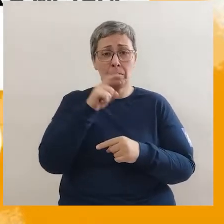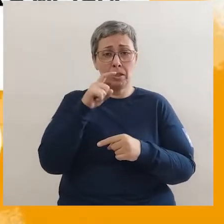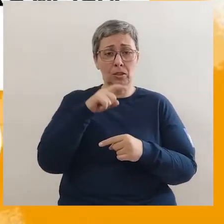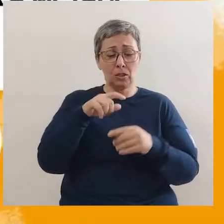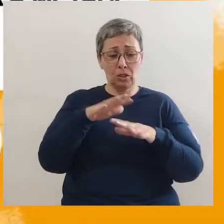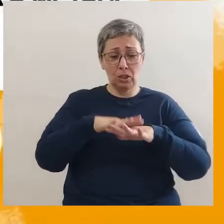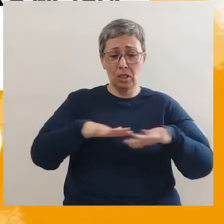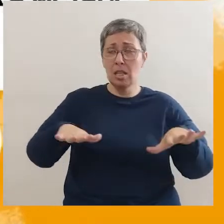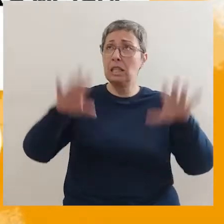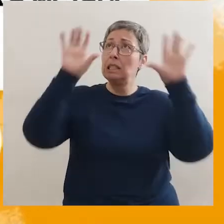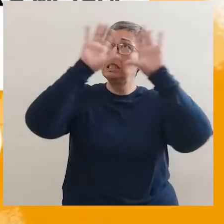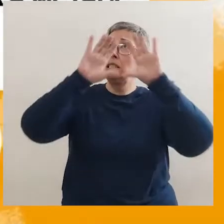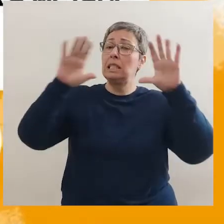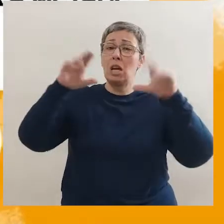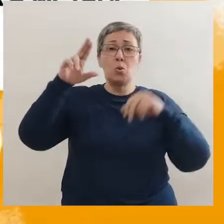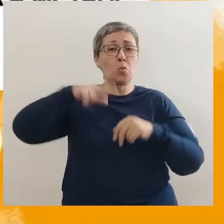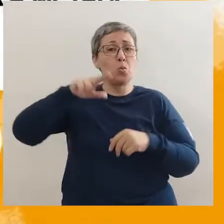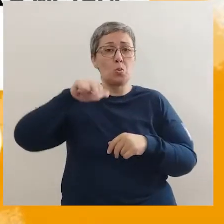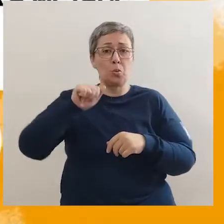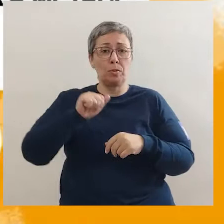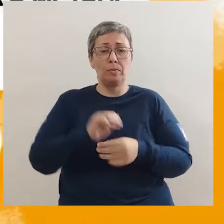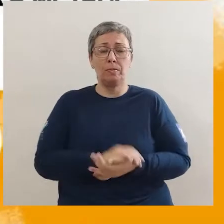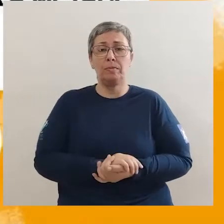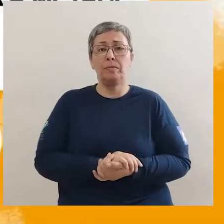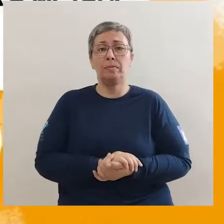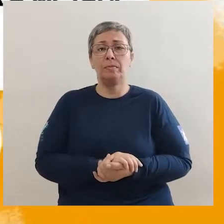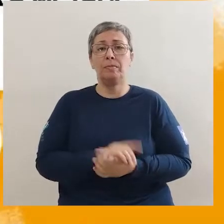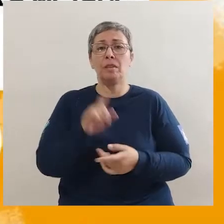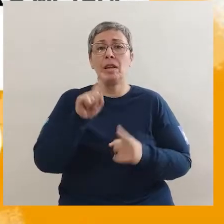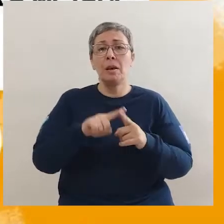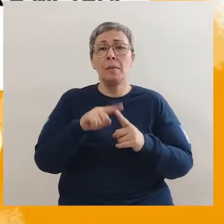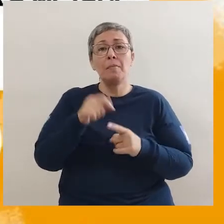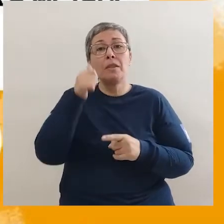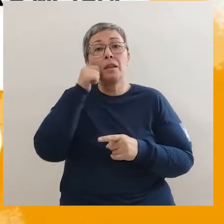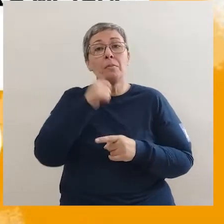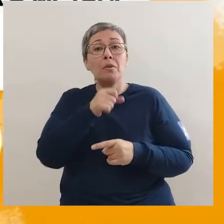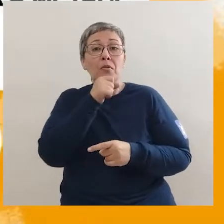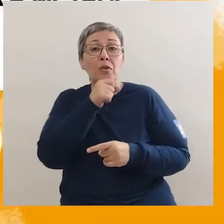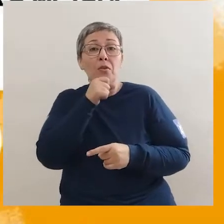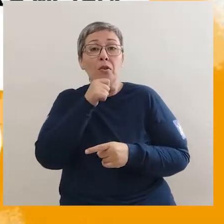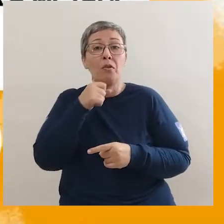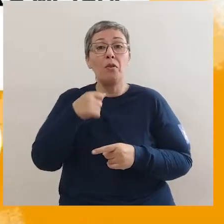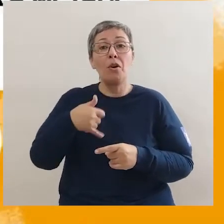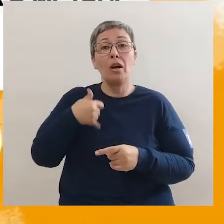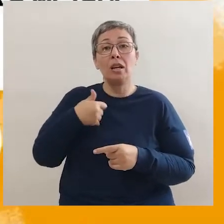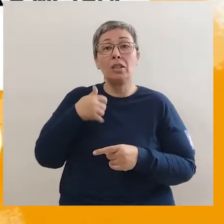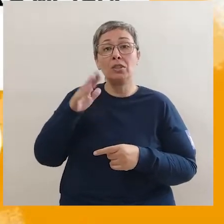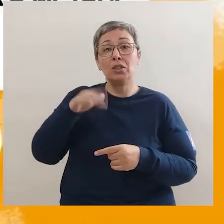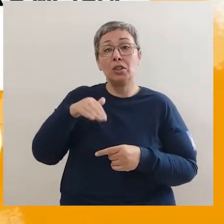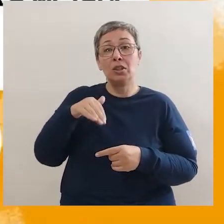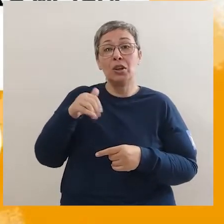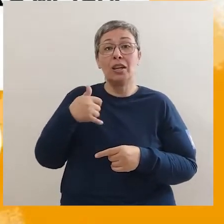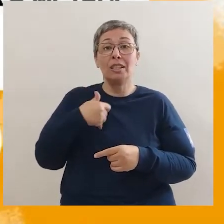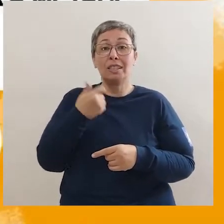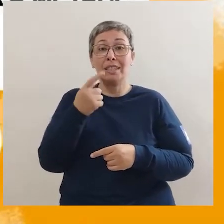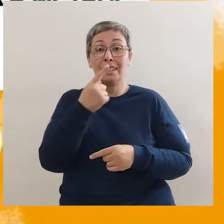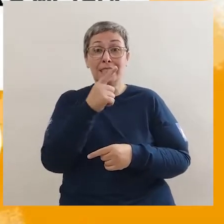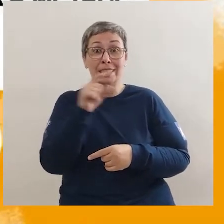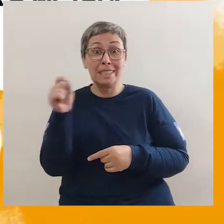céu não vê o clarão. Minha avó é bem novinha, tem 100 anos de